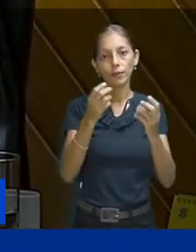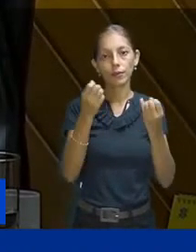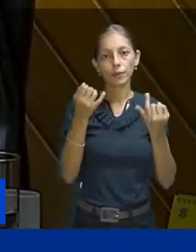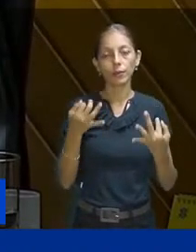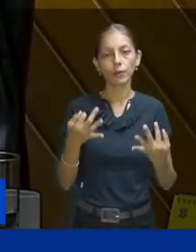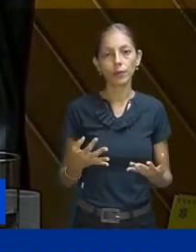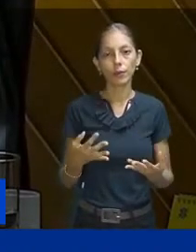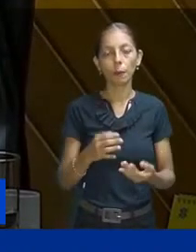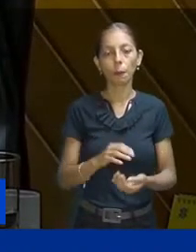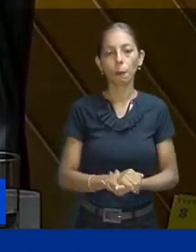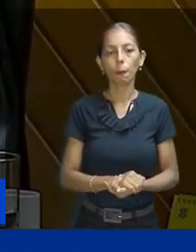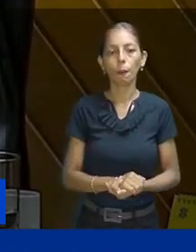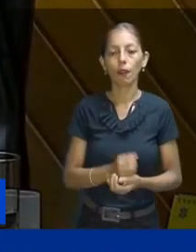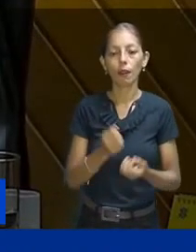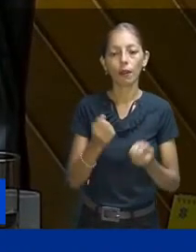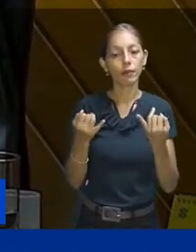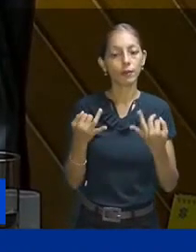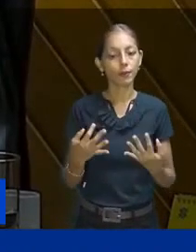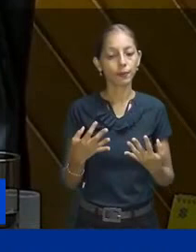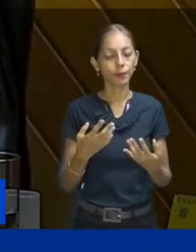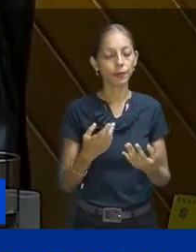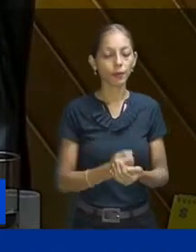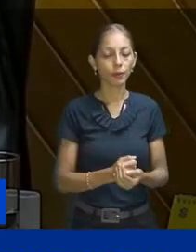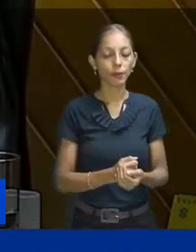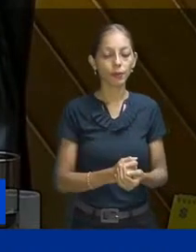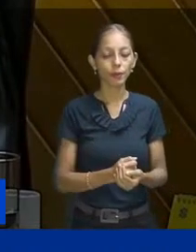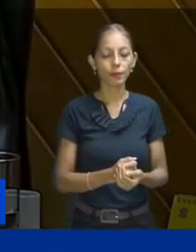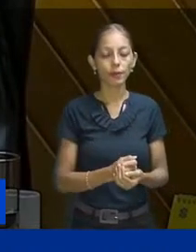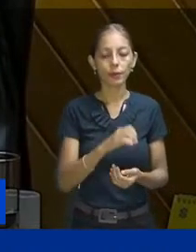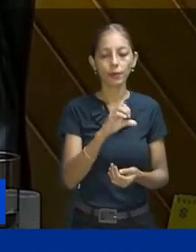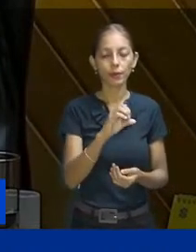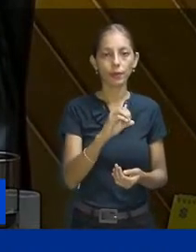especial eleitoral 0601,